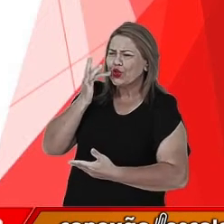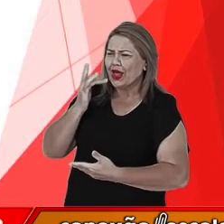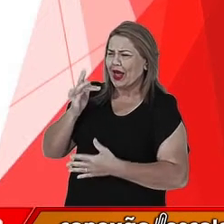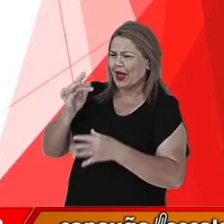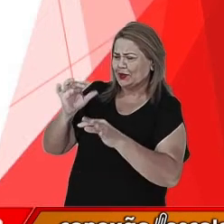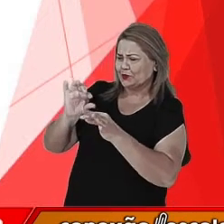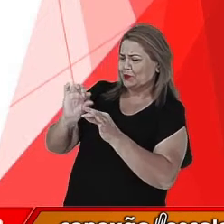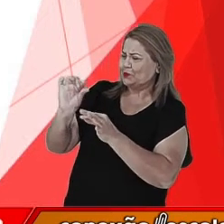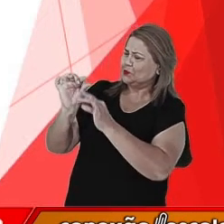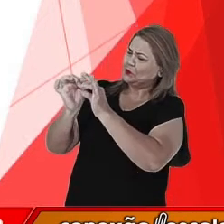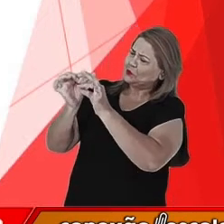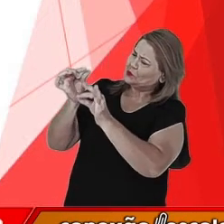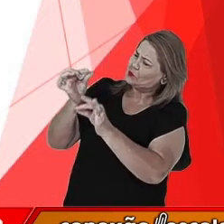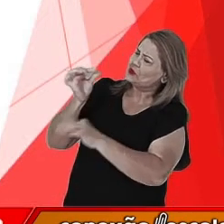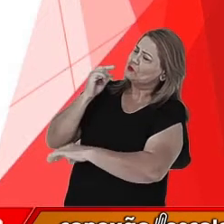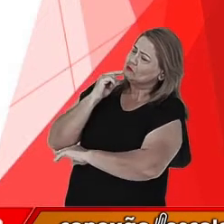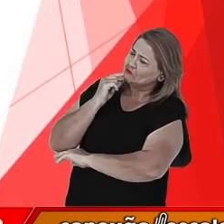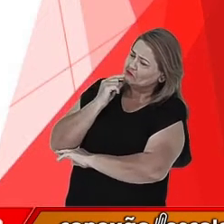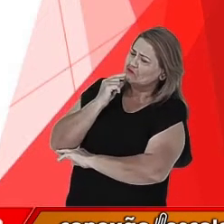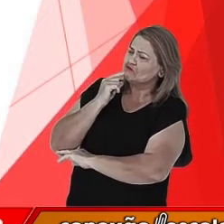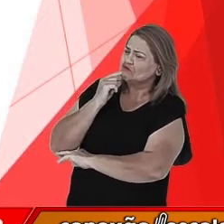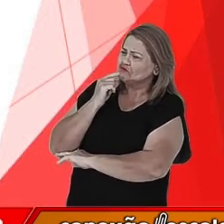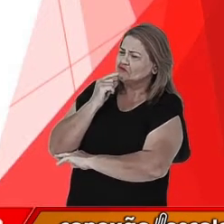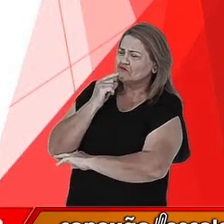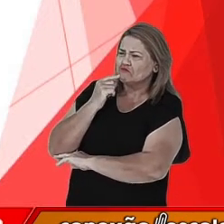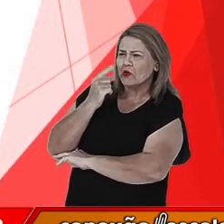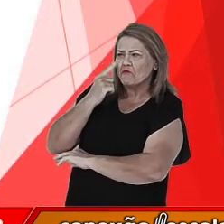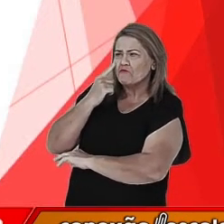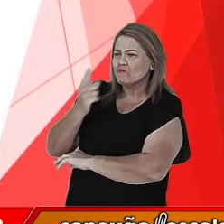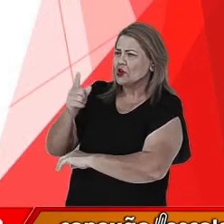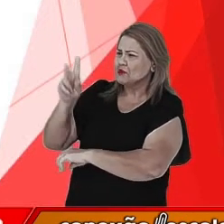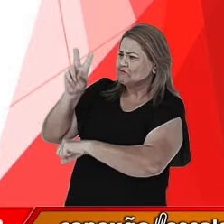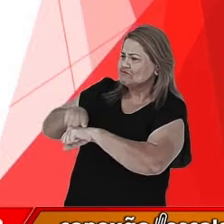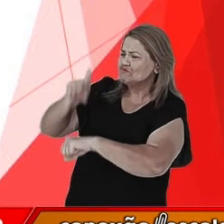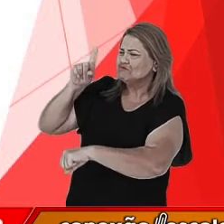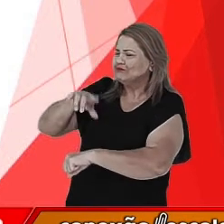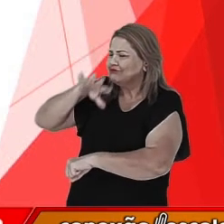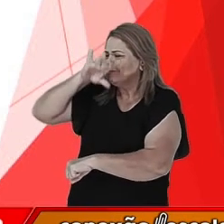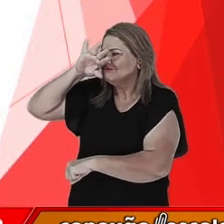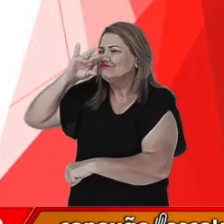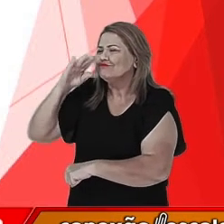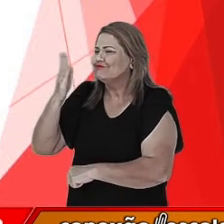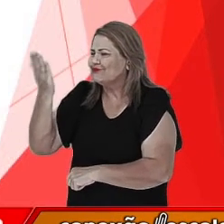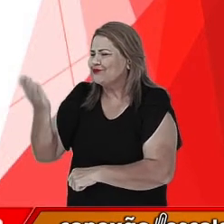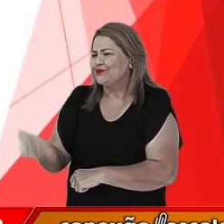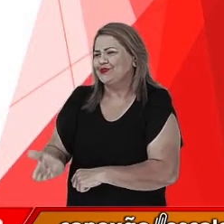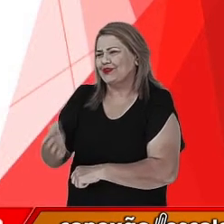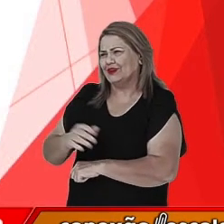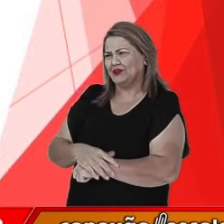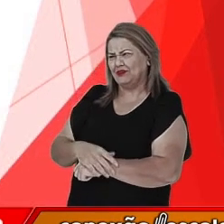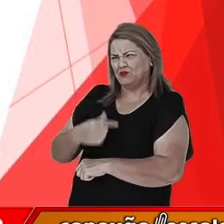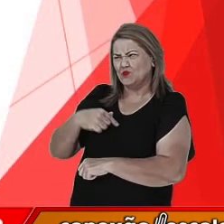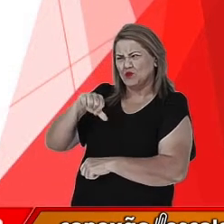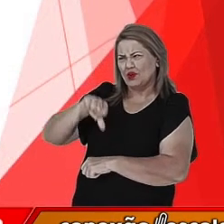Juro que eu tinha que ver uma vez toda essa beleza, sentir esse perfume. Então fiz mal?